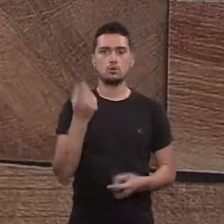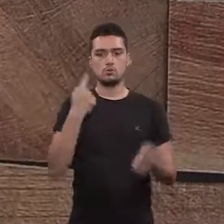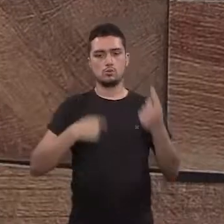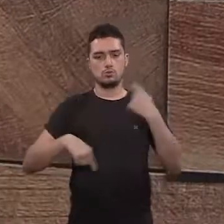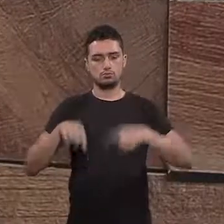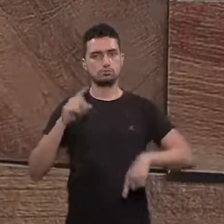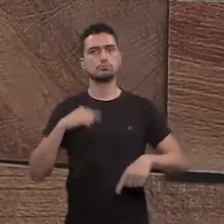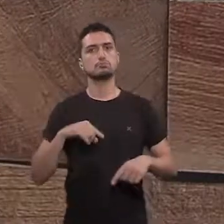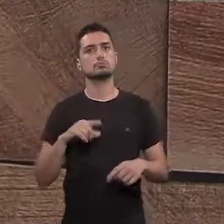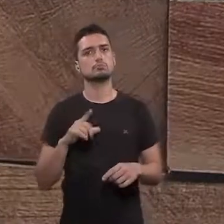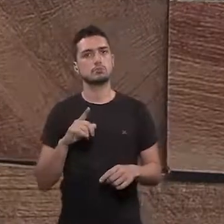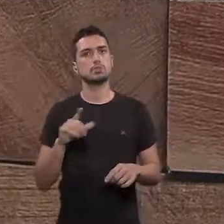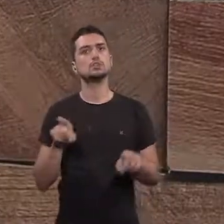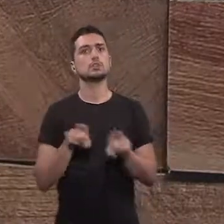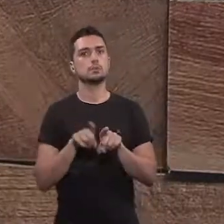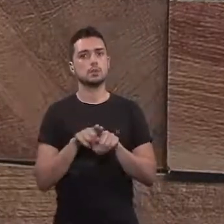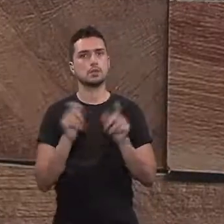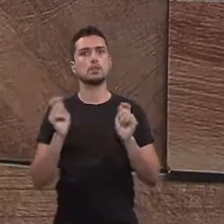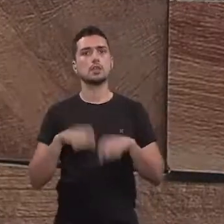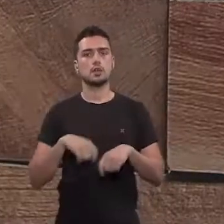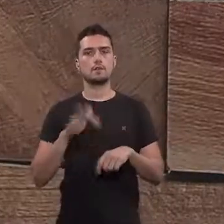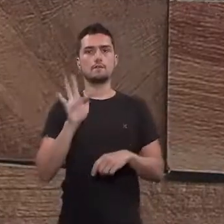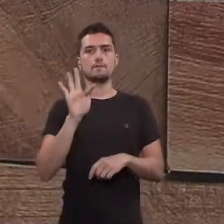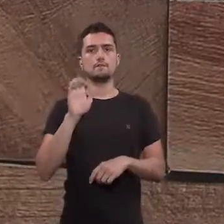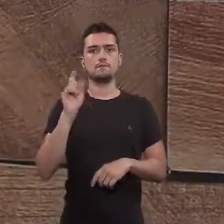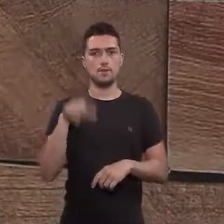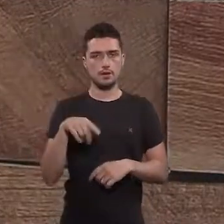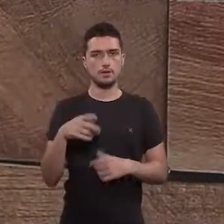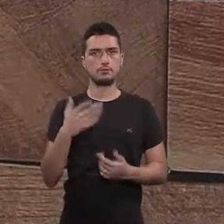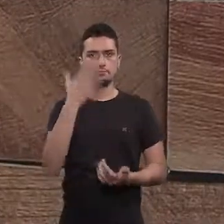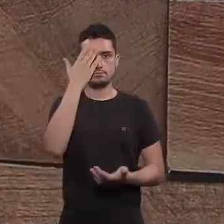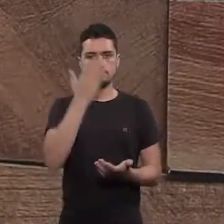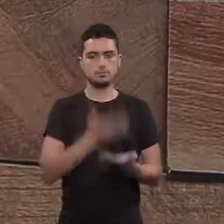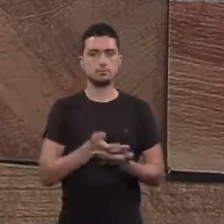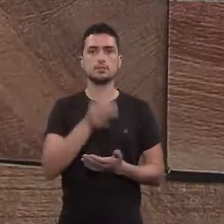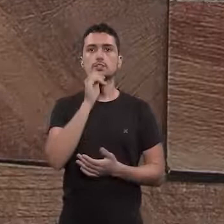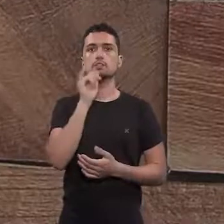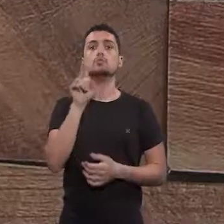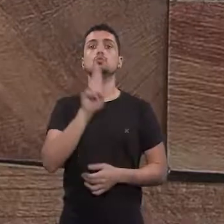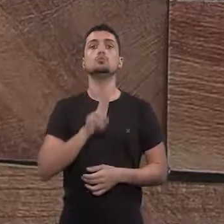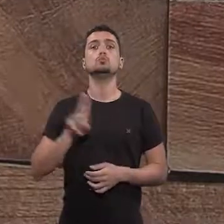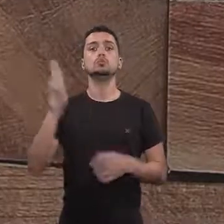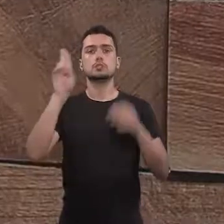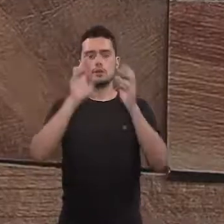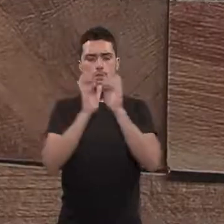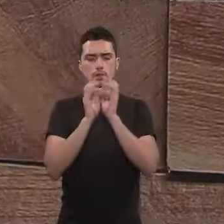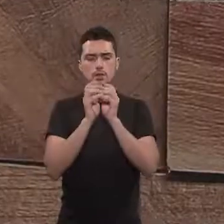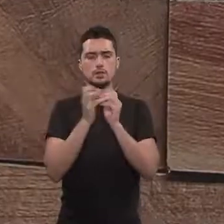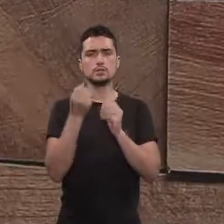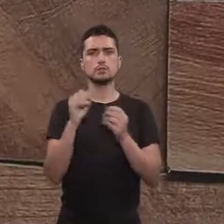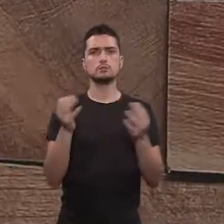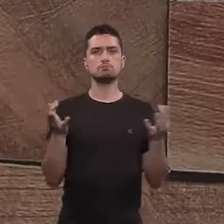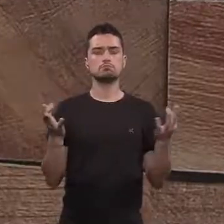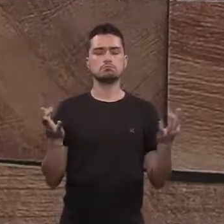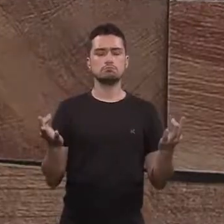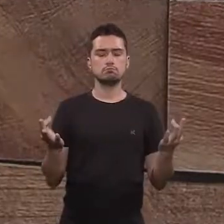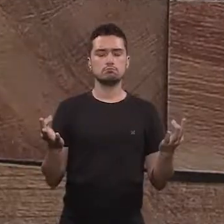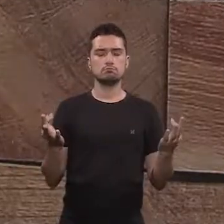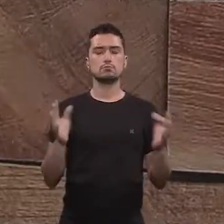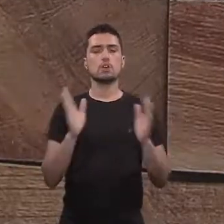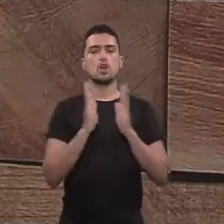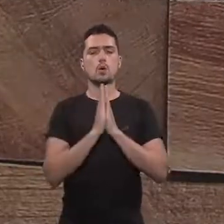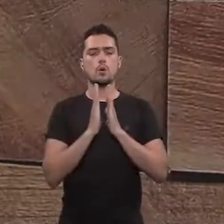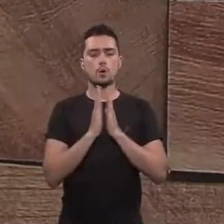tenha. Porque quando você digamos assim, usa a sua mente, quando você medita, quando você ora